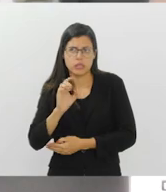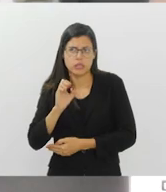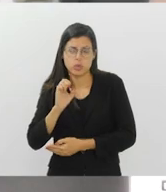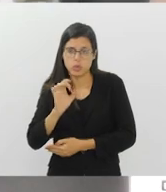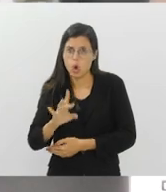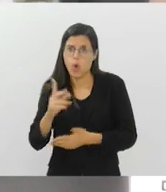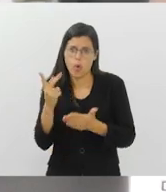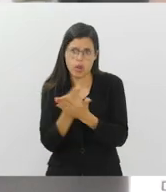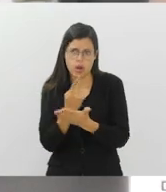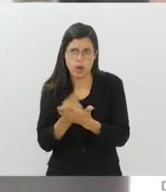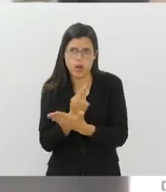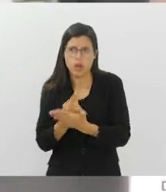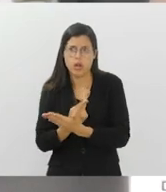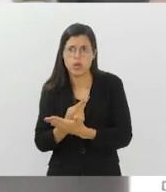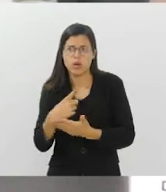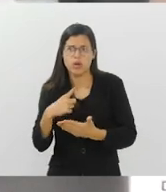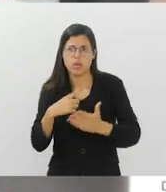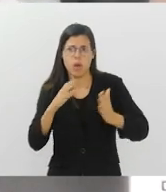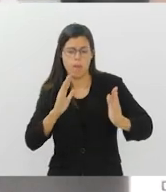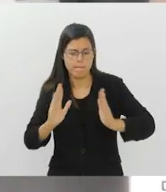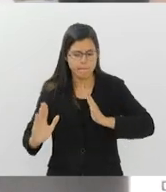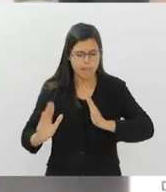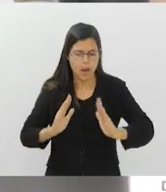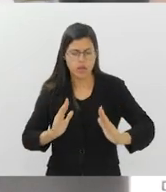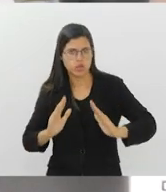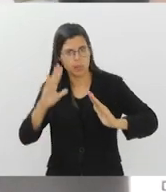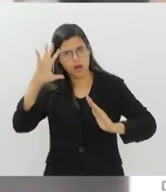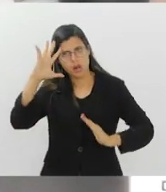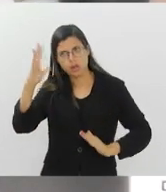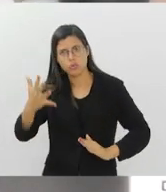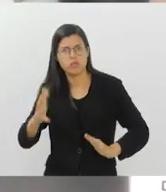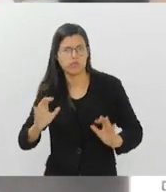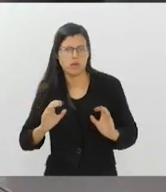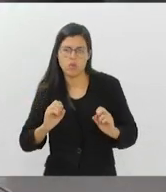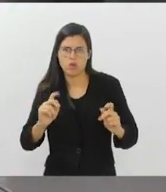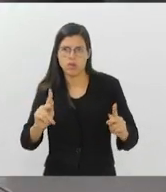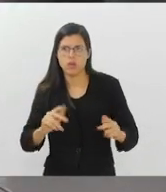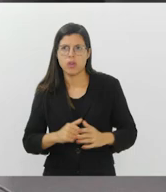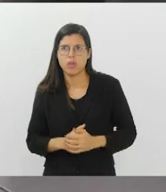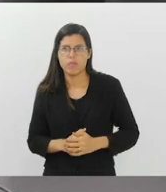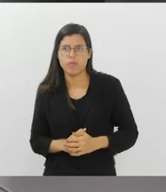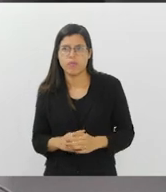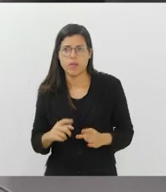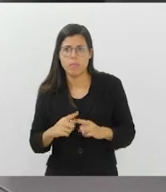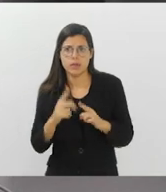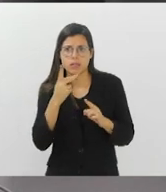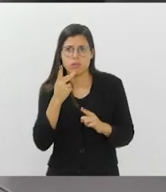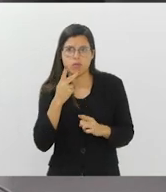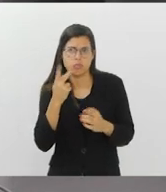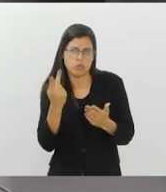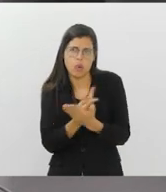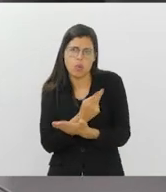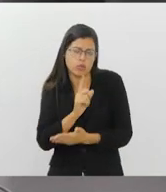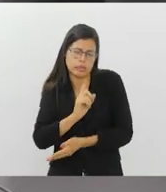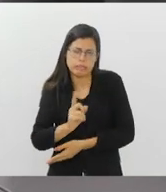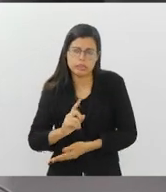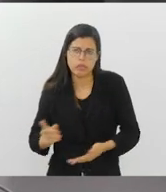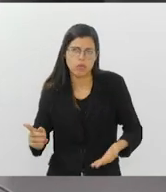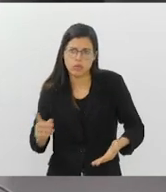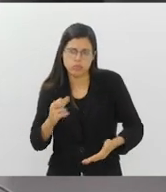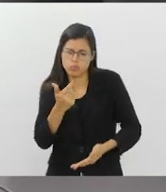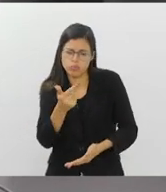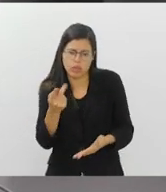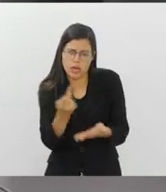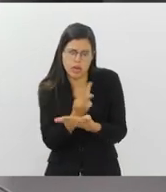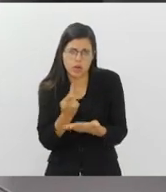serão tratados em um prazo X. Aí tudo bem. E como estão falando que já não acontece, não vai ter problema nenhum. Simples. Já não acontece mesmo. Eu tô